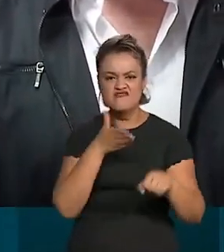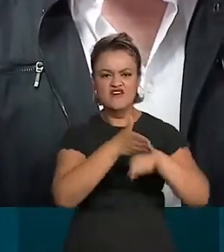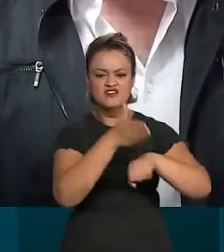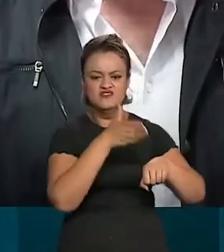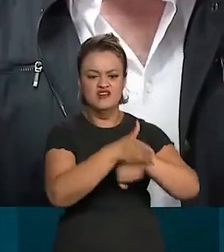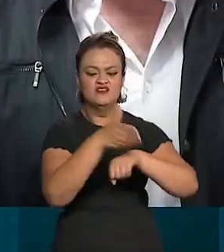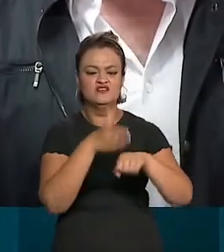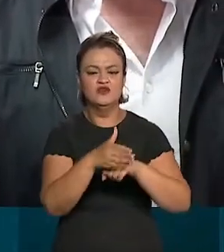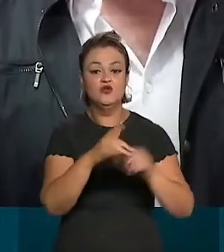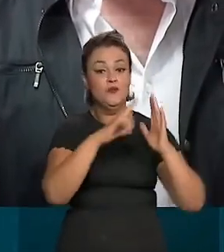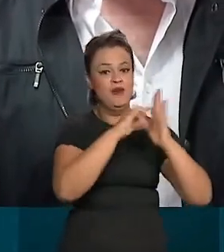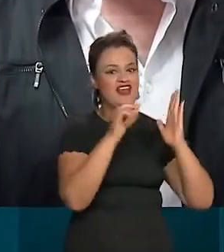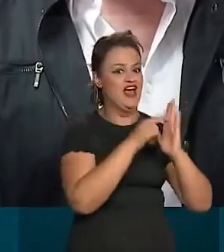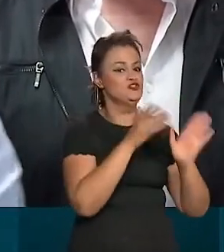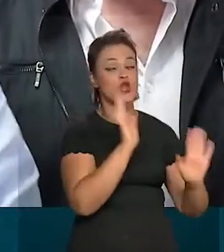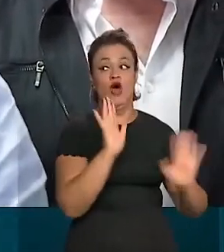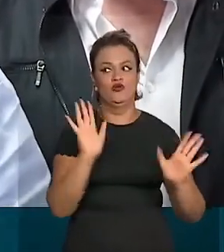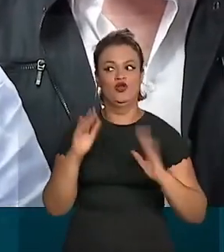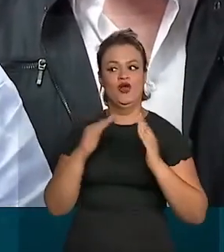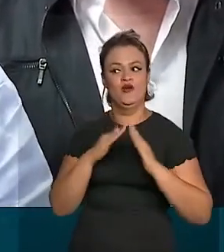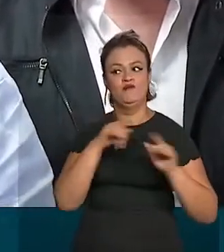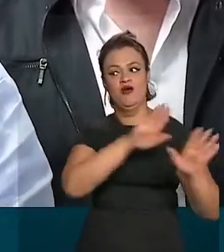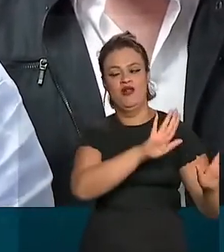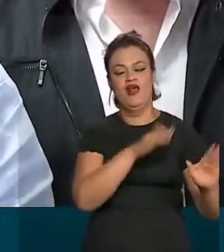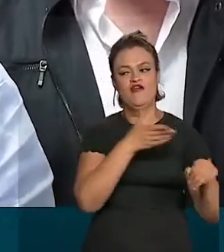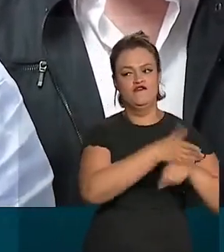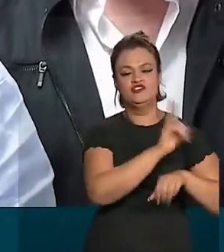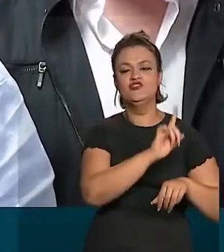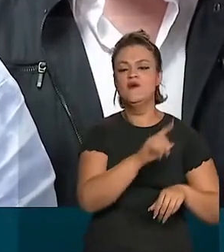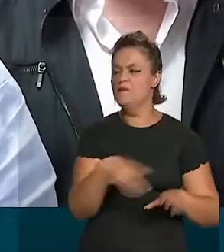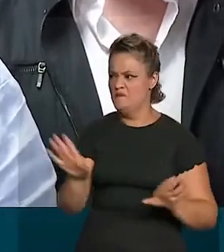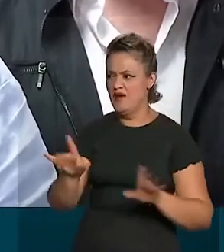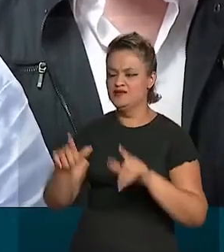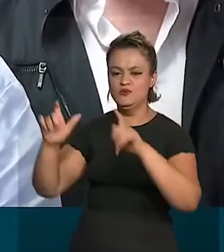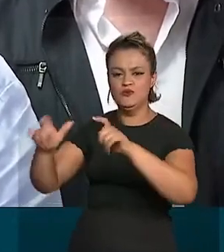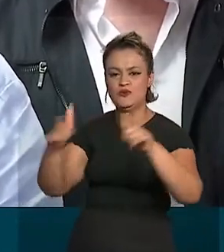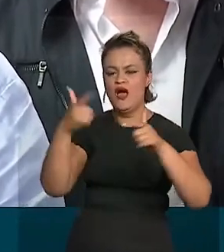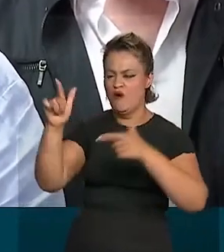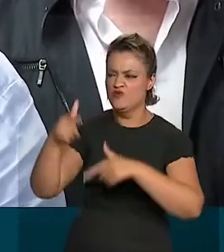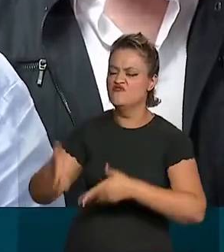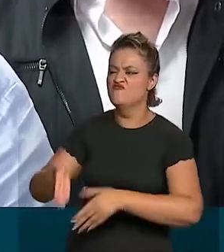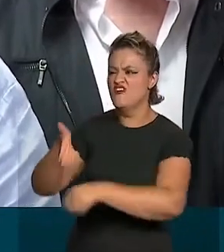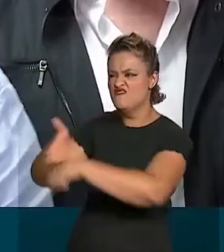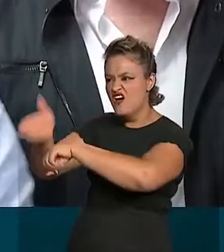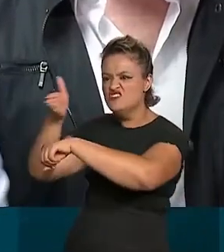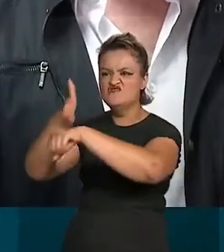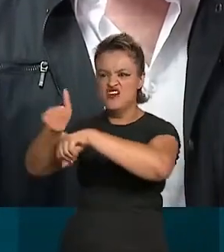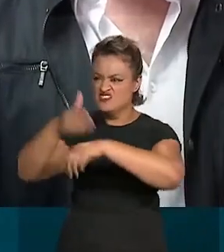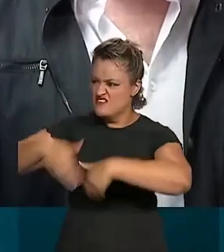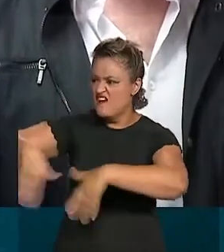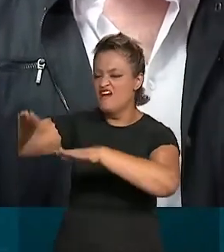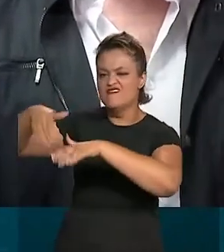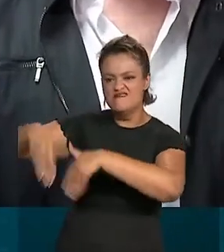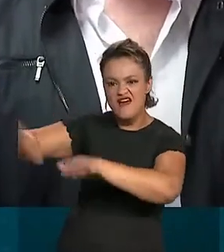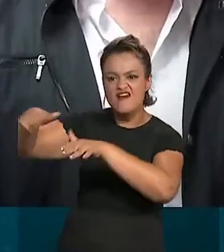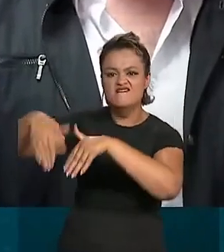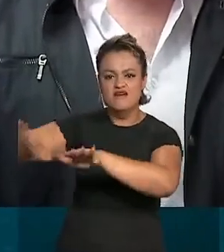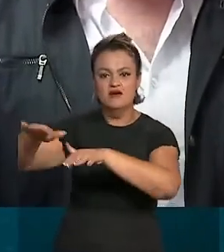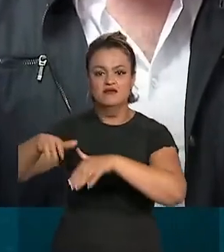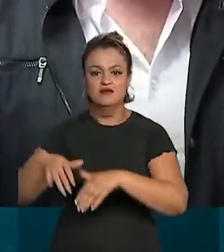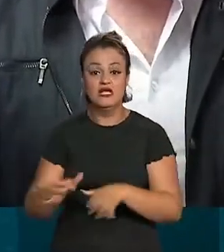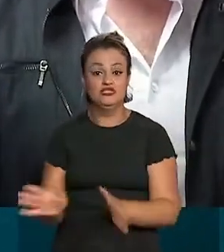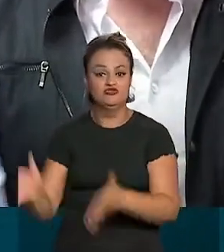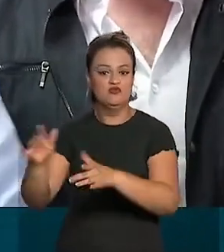estimulou a invasão no Palácio, porque ele estava lá dentro. Mas ele estimulou a invasão nos três poderes sempre que ele